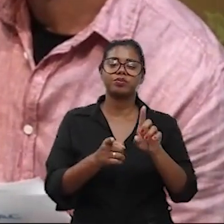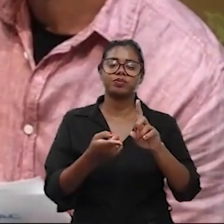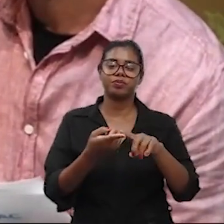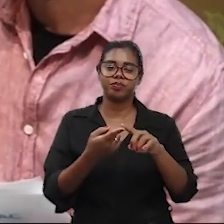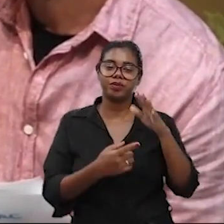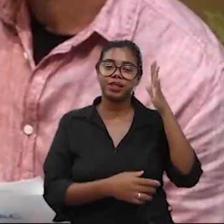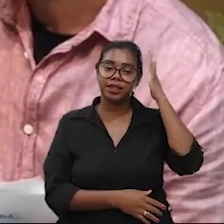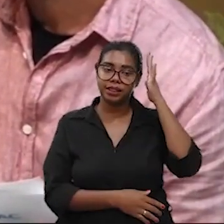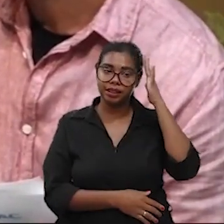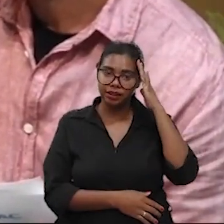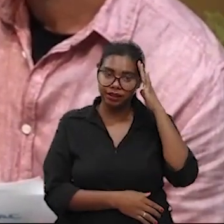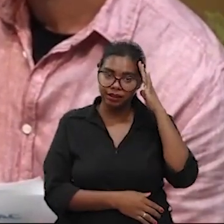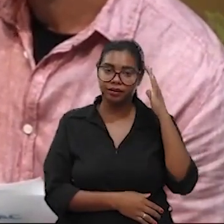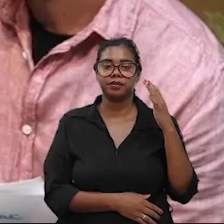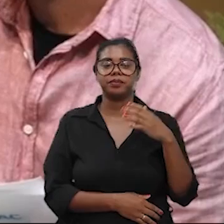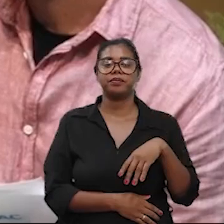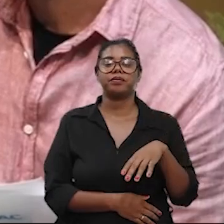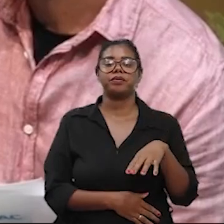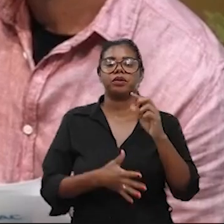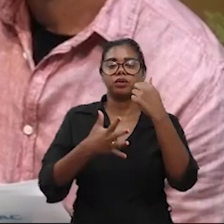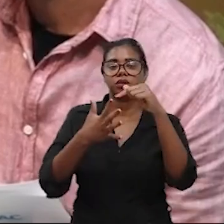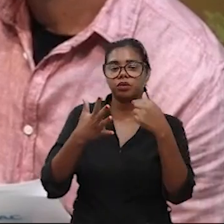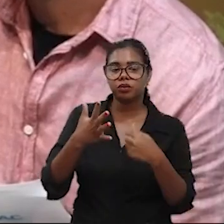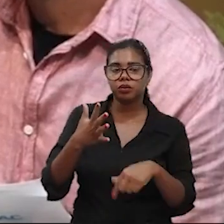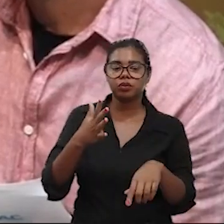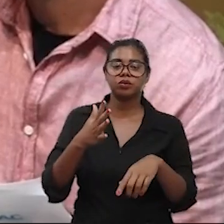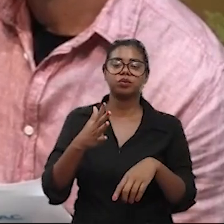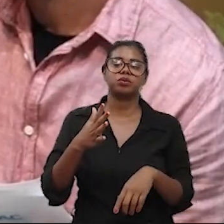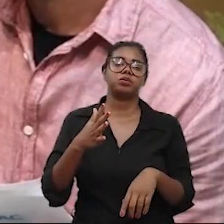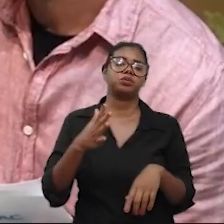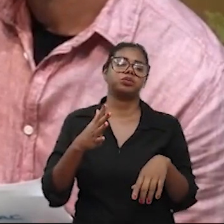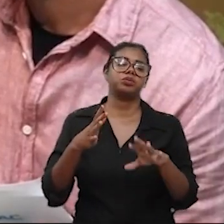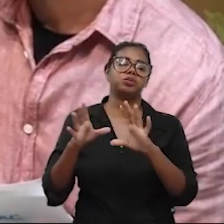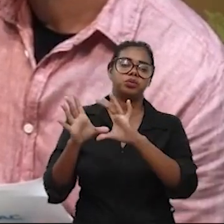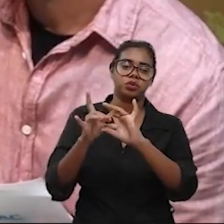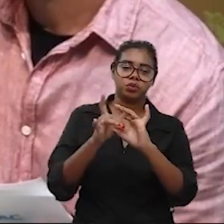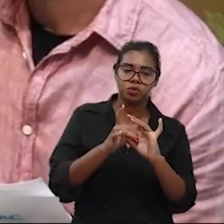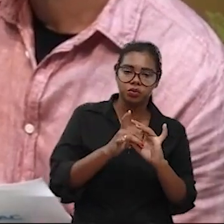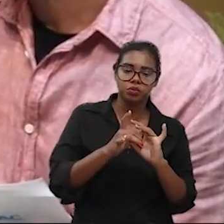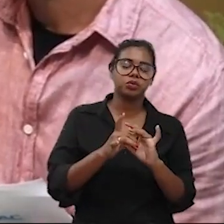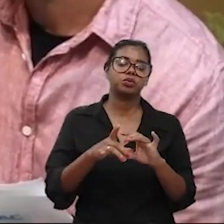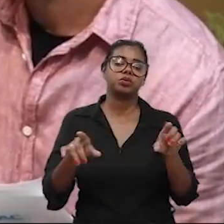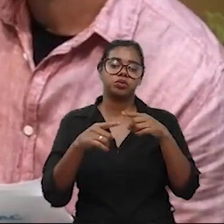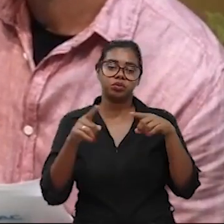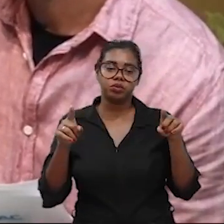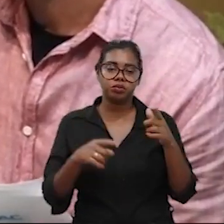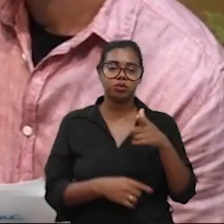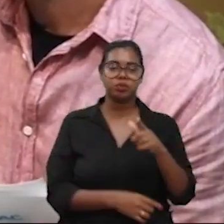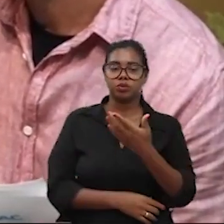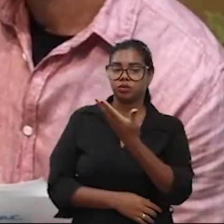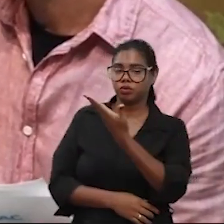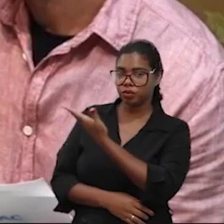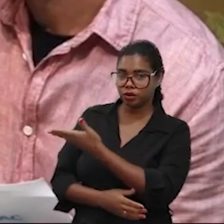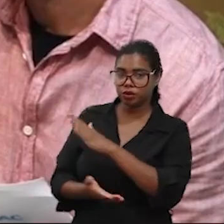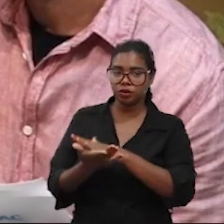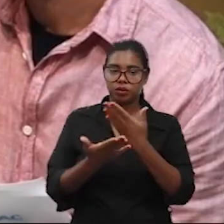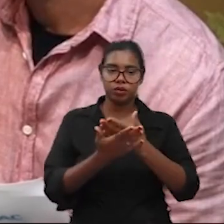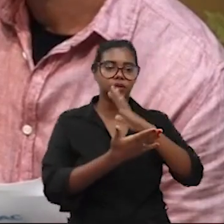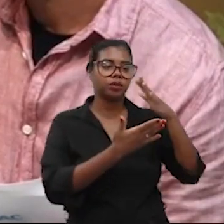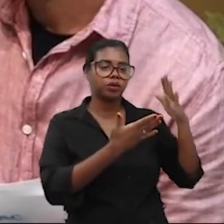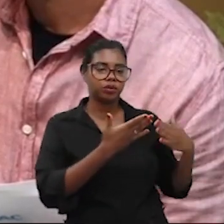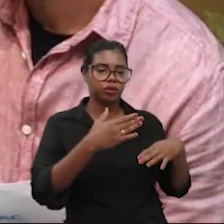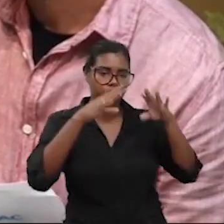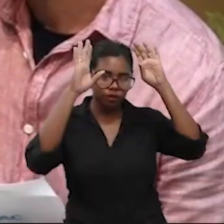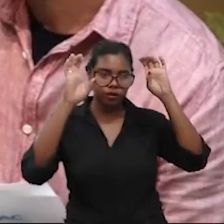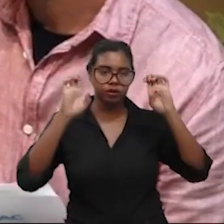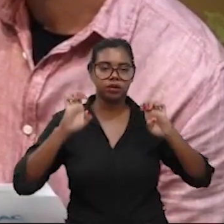naquele momento não é Álvaro, né, pessoa que possui tais valores e éticos morais e que eu